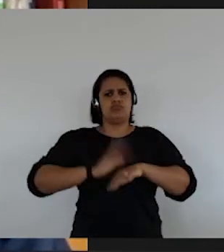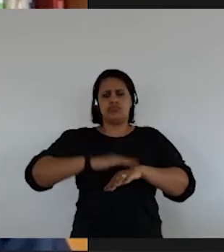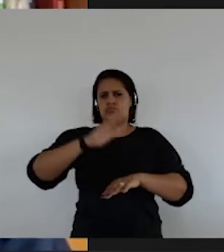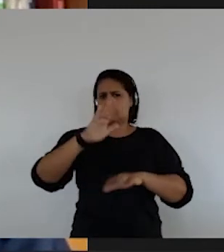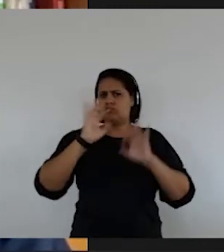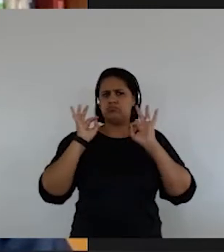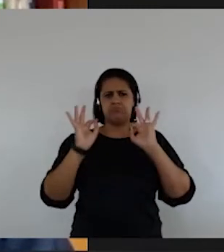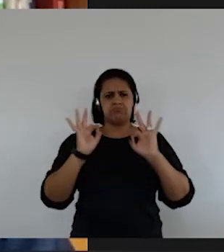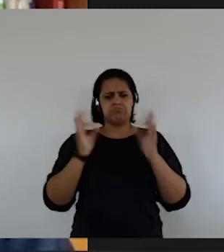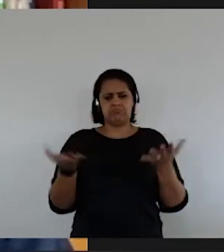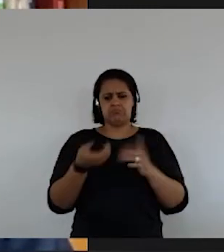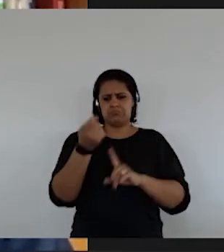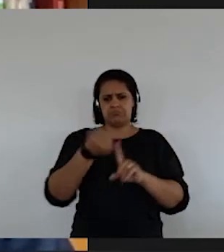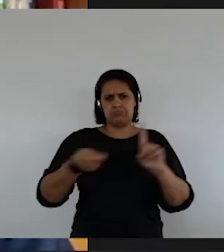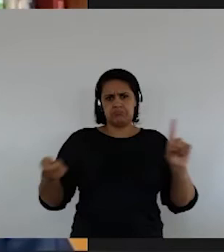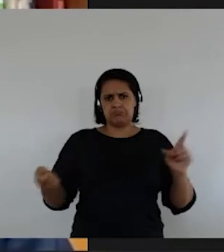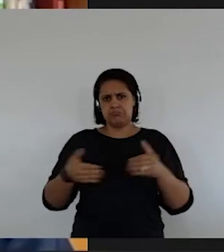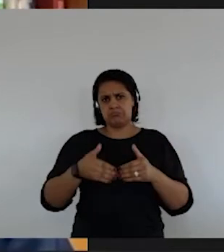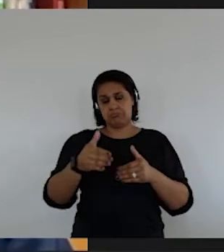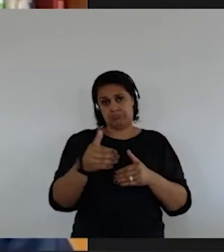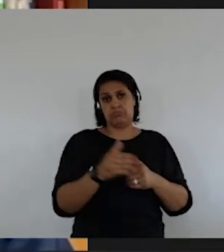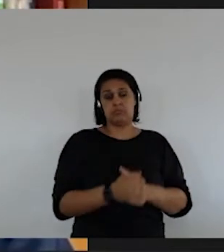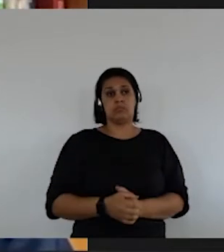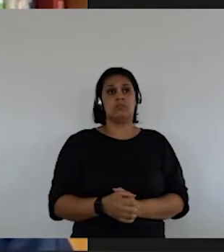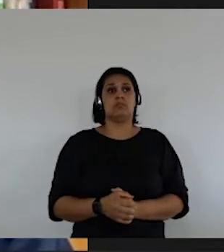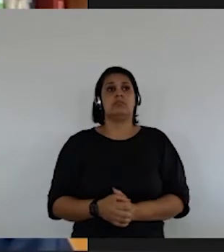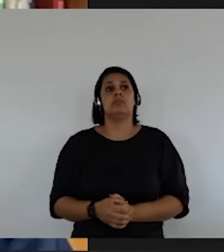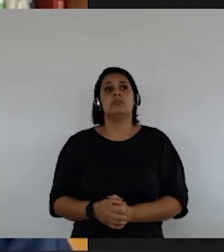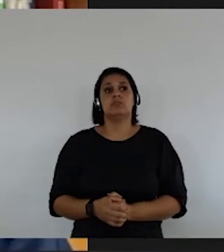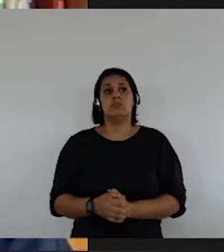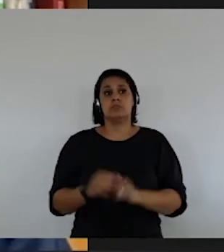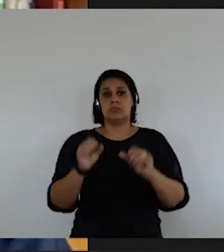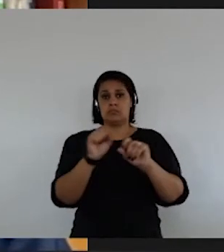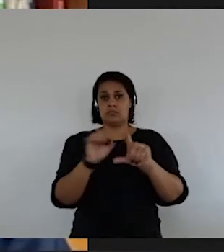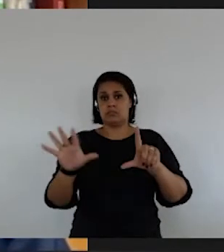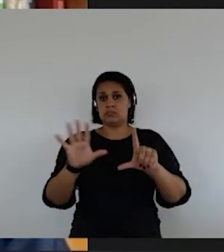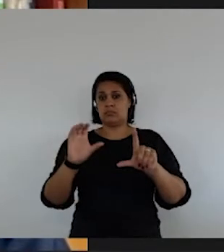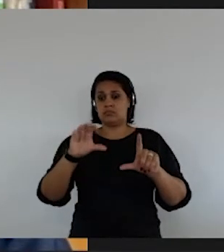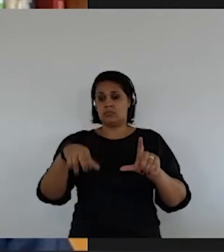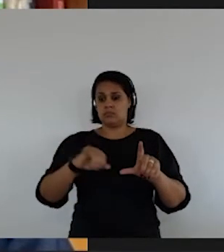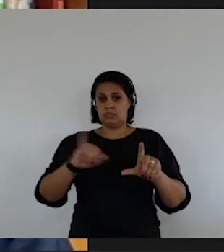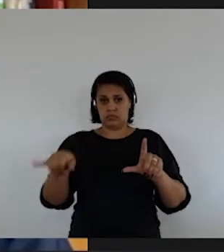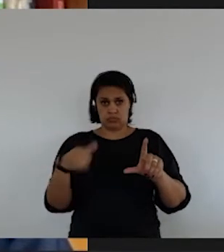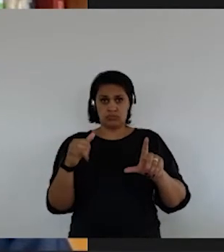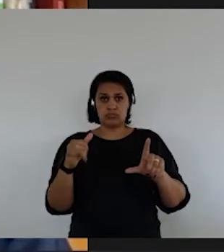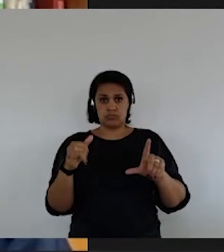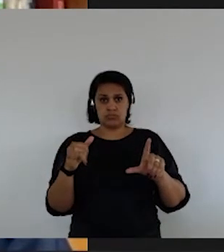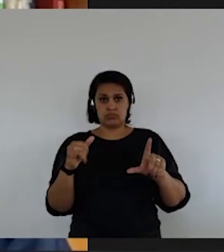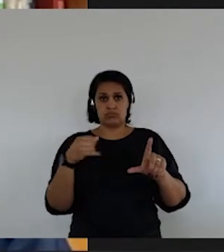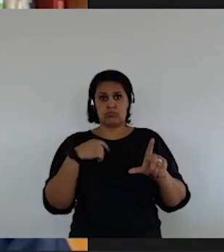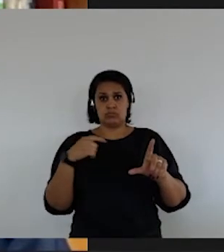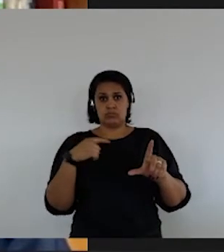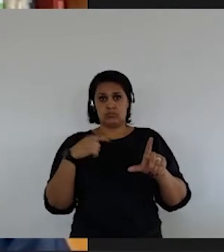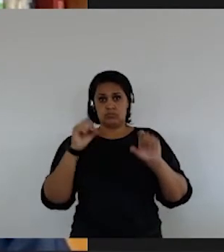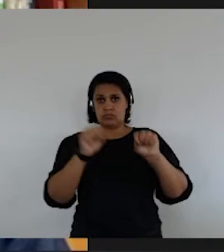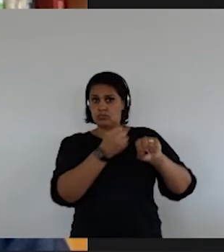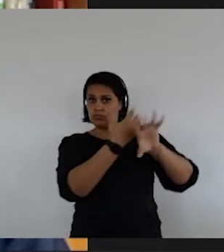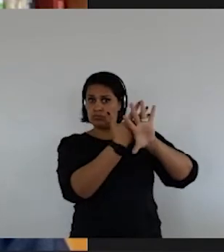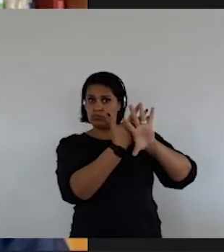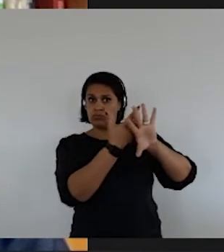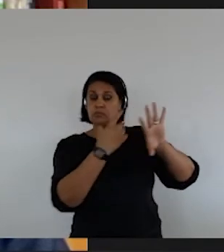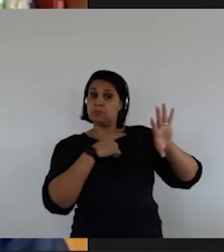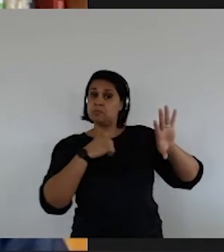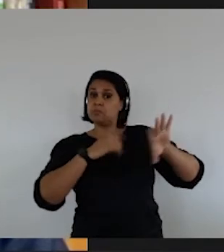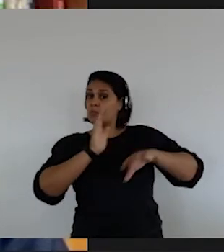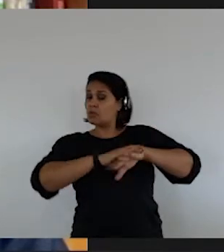últimos meses. Só na plataforma do CNJ, emergencial de videoconferência, já